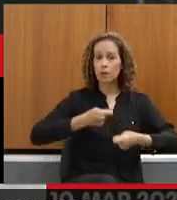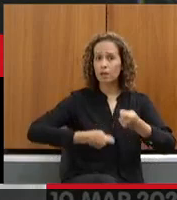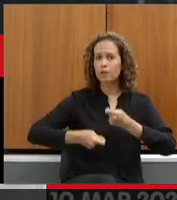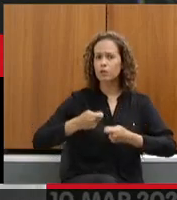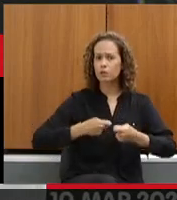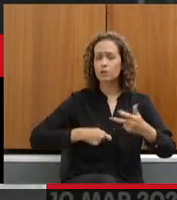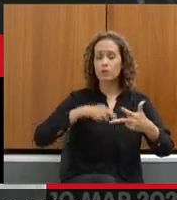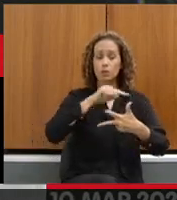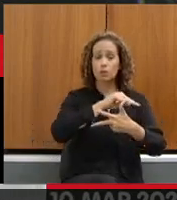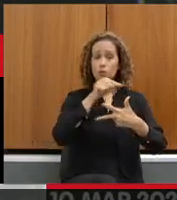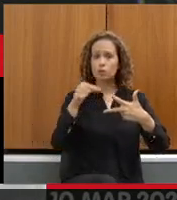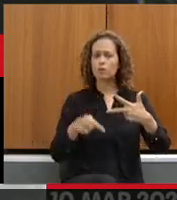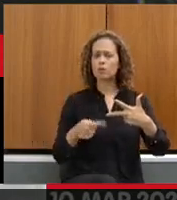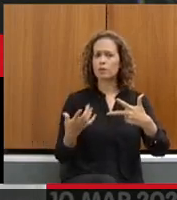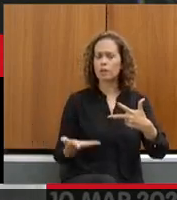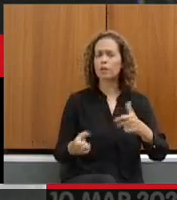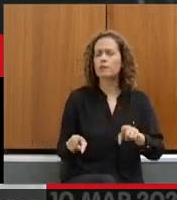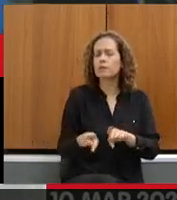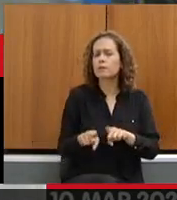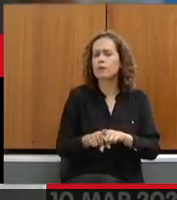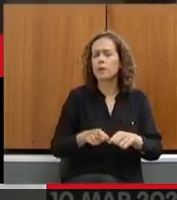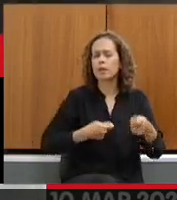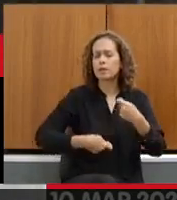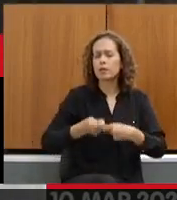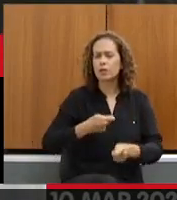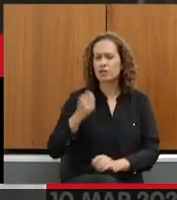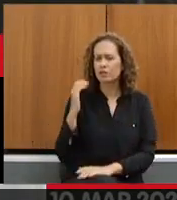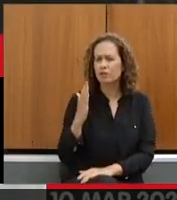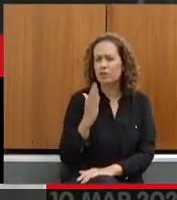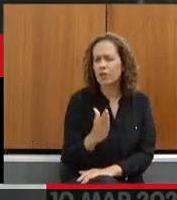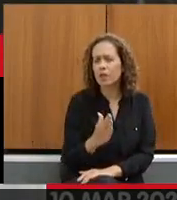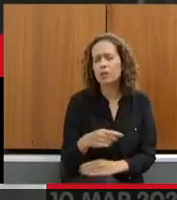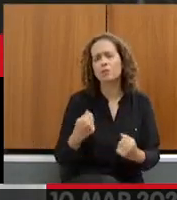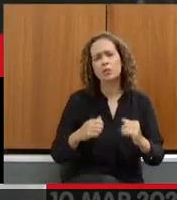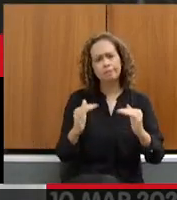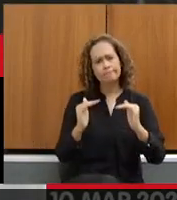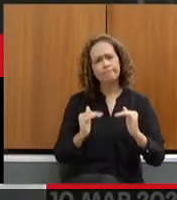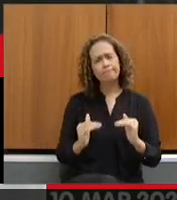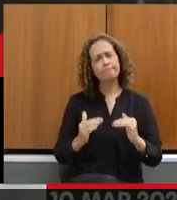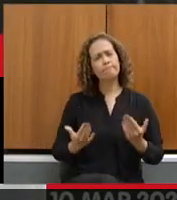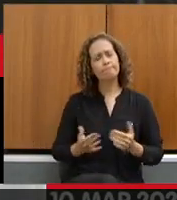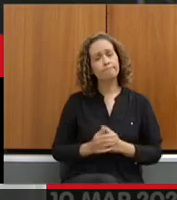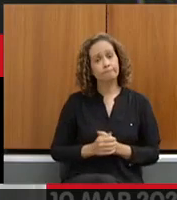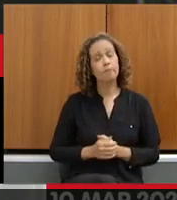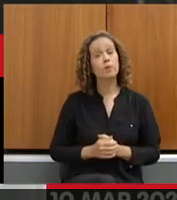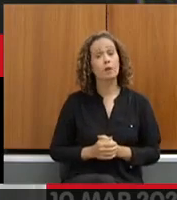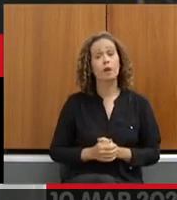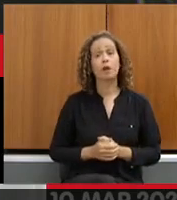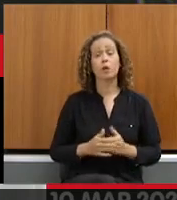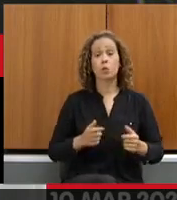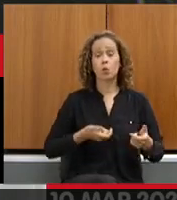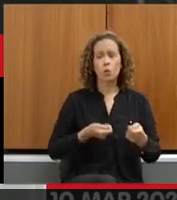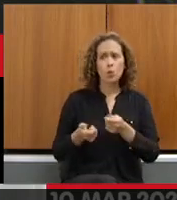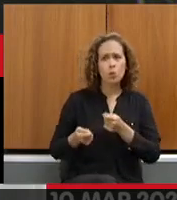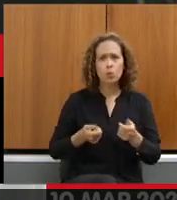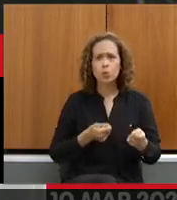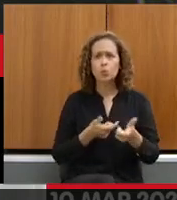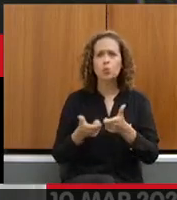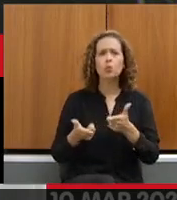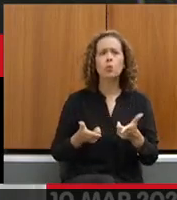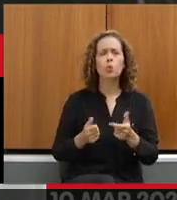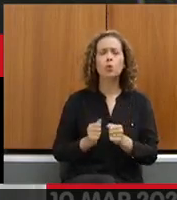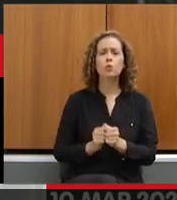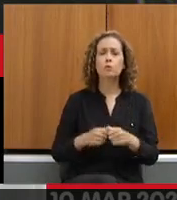poderes o e entidades da administração indireta se sujeitaram esses um controle internos exercícios